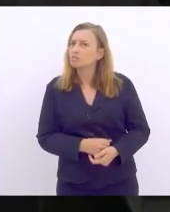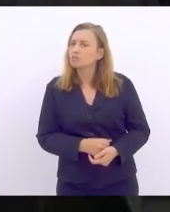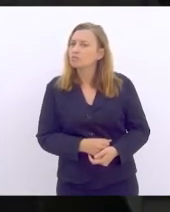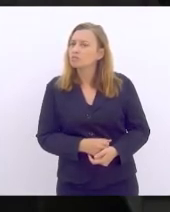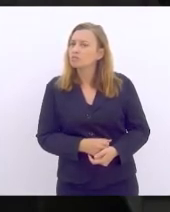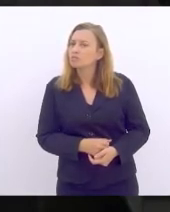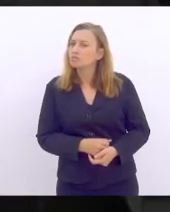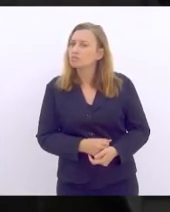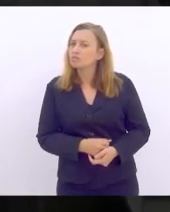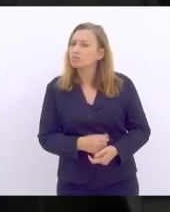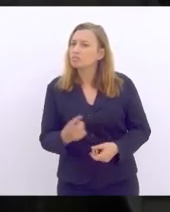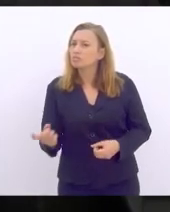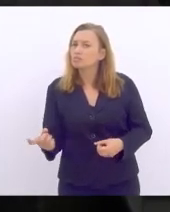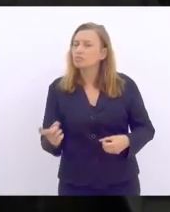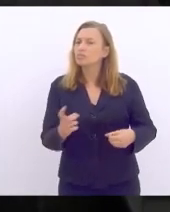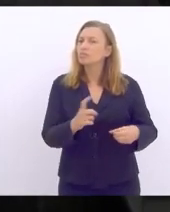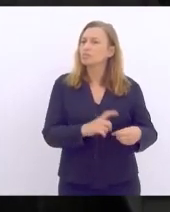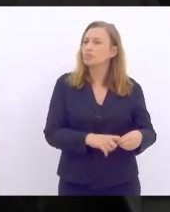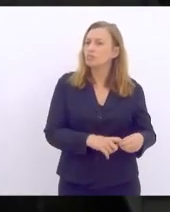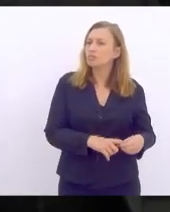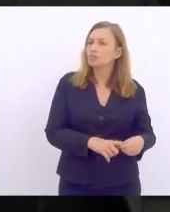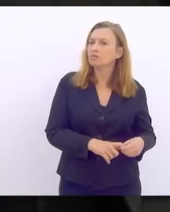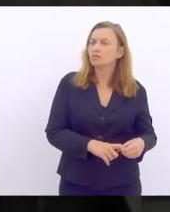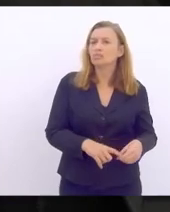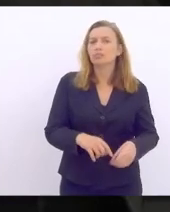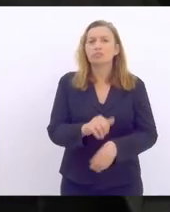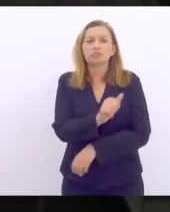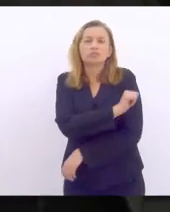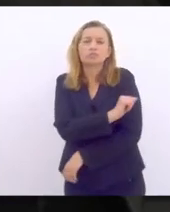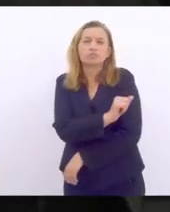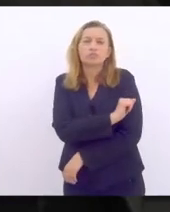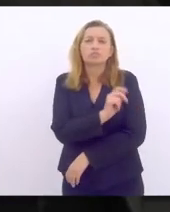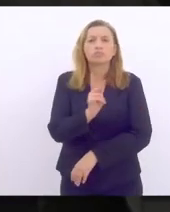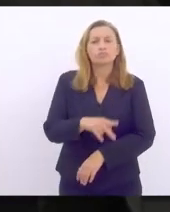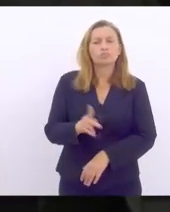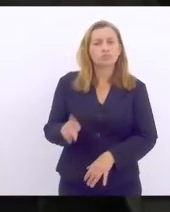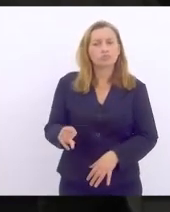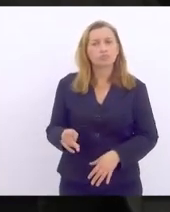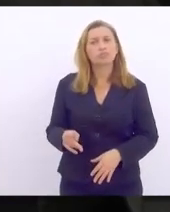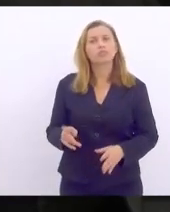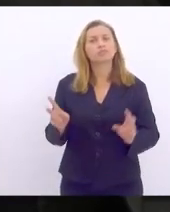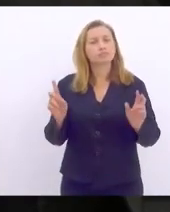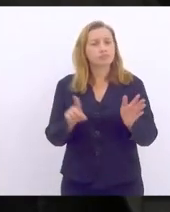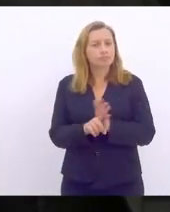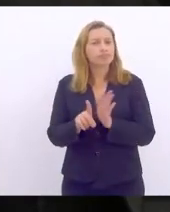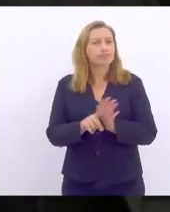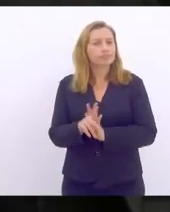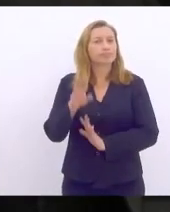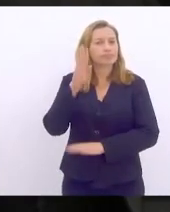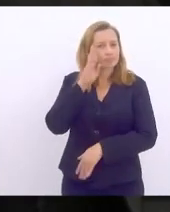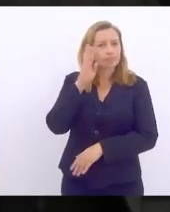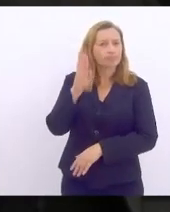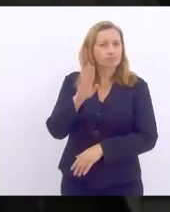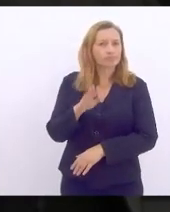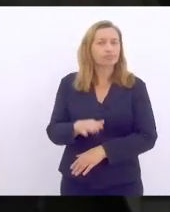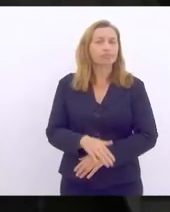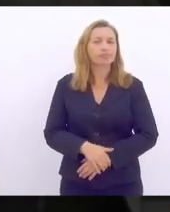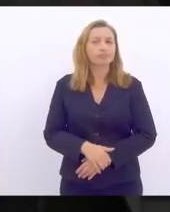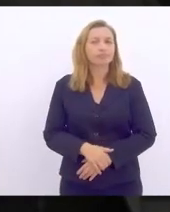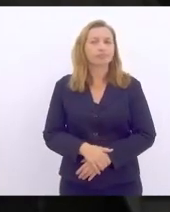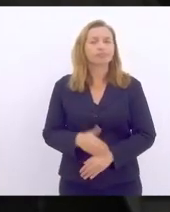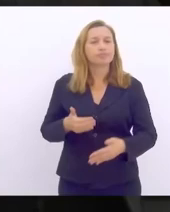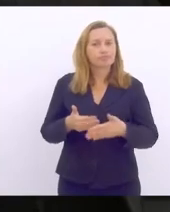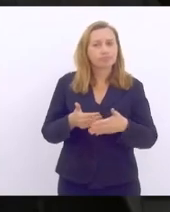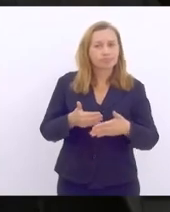ao corpo docente é o corpo de sente essa que são as questões essenciais se